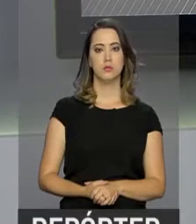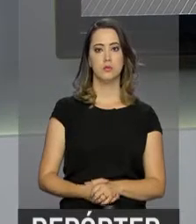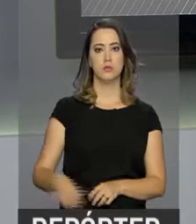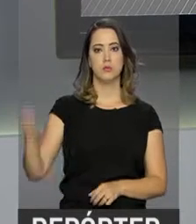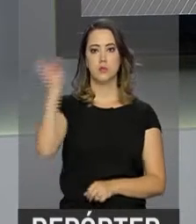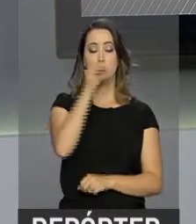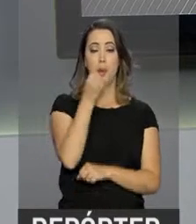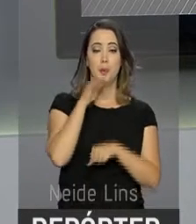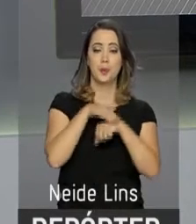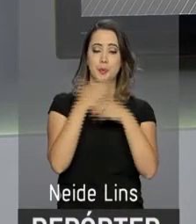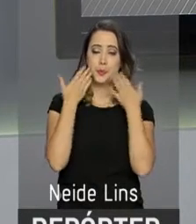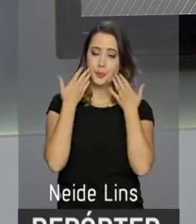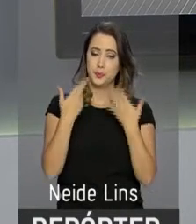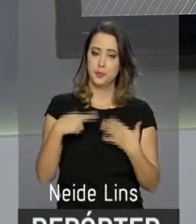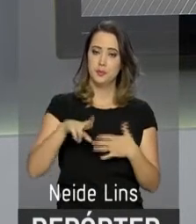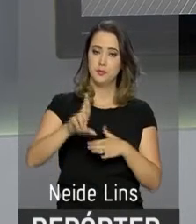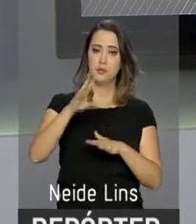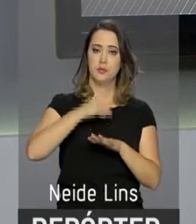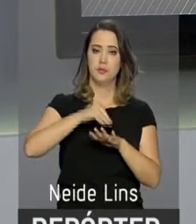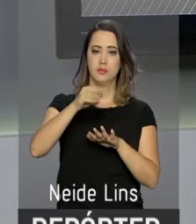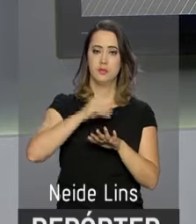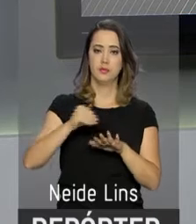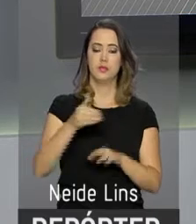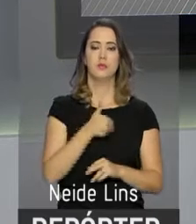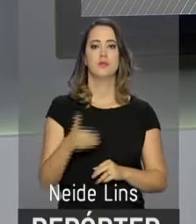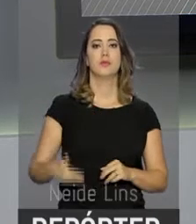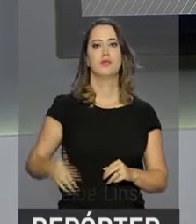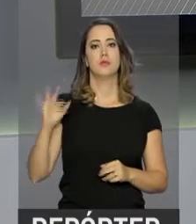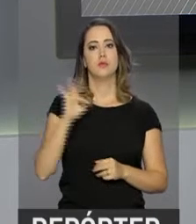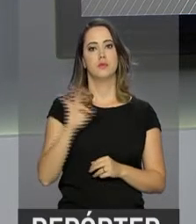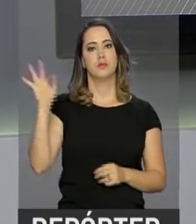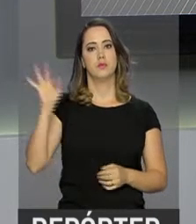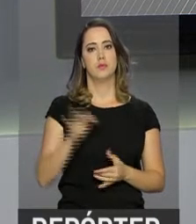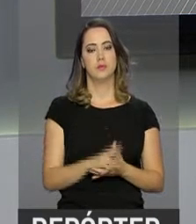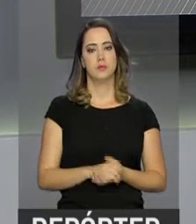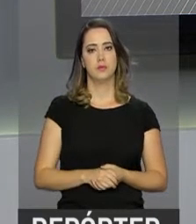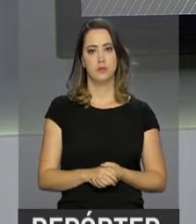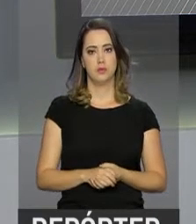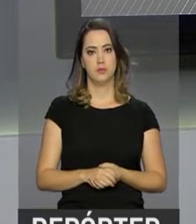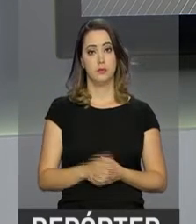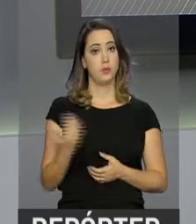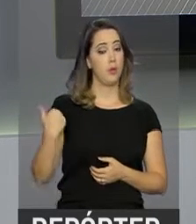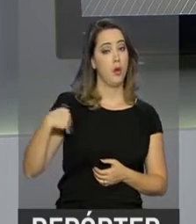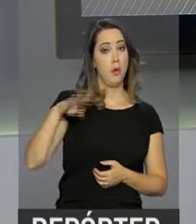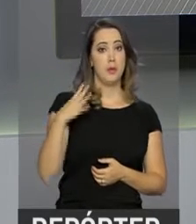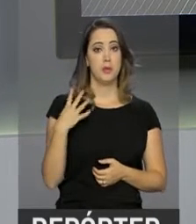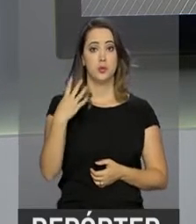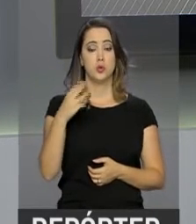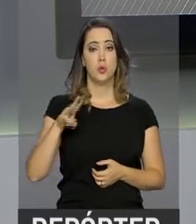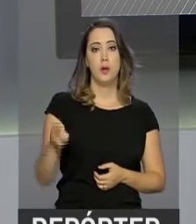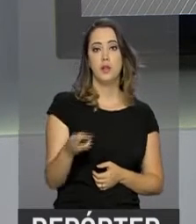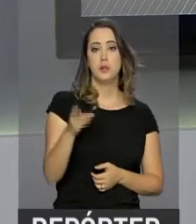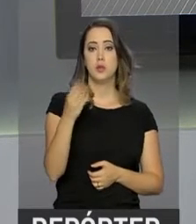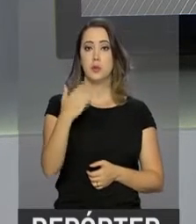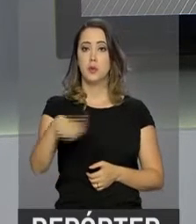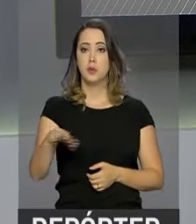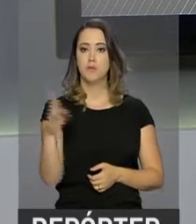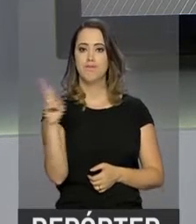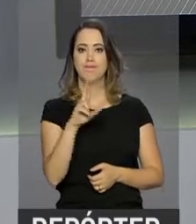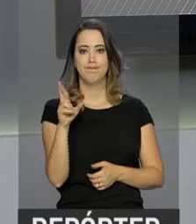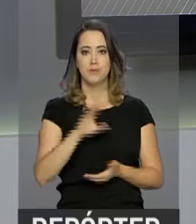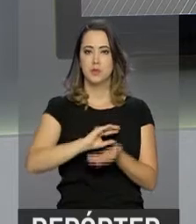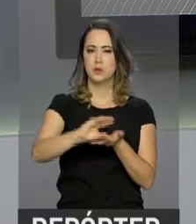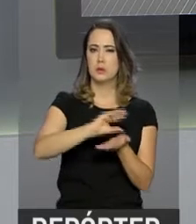Olá, boa noite. Estamos de volta com o repórter NBR e as notícias do governo federal. Mais de 4 milhões e meio de reais vão